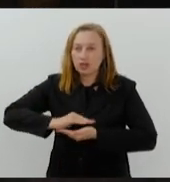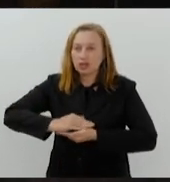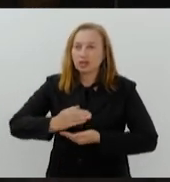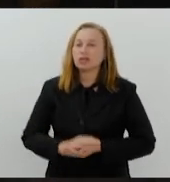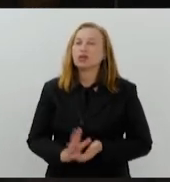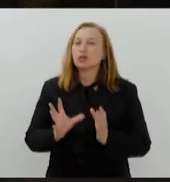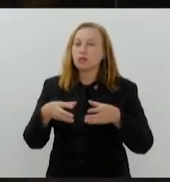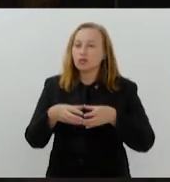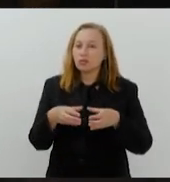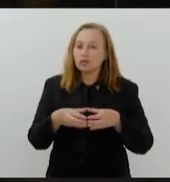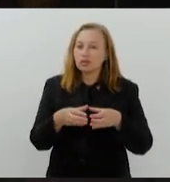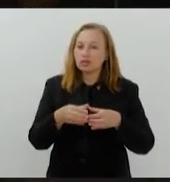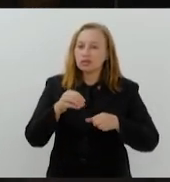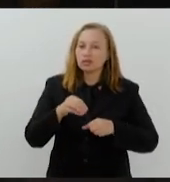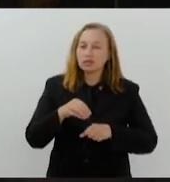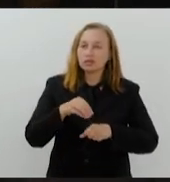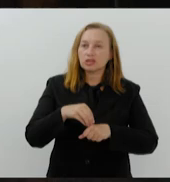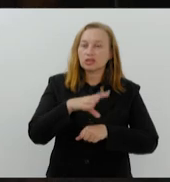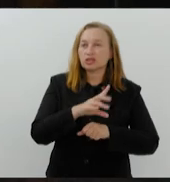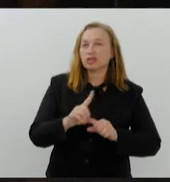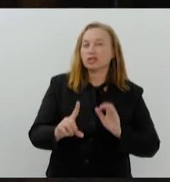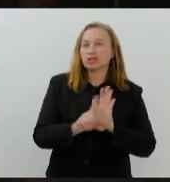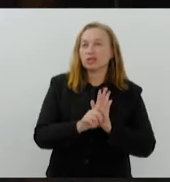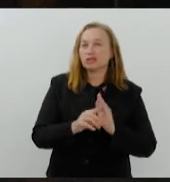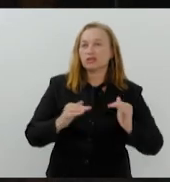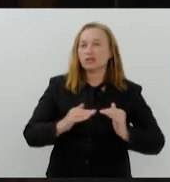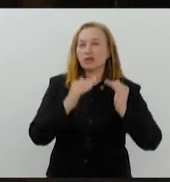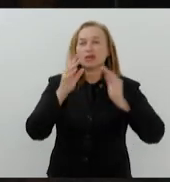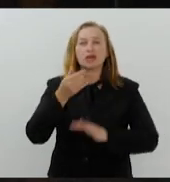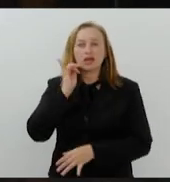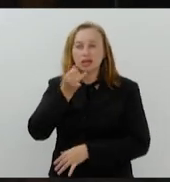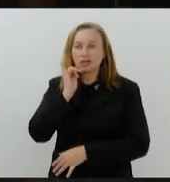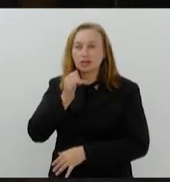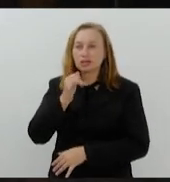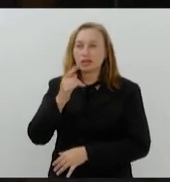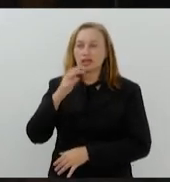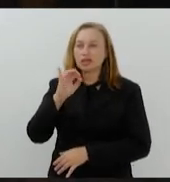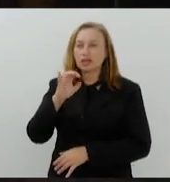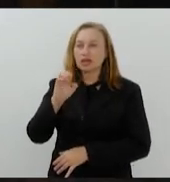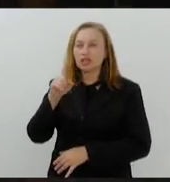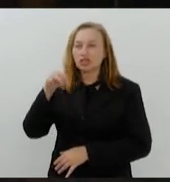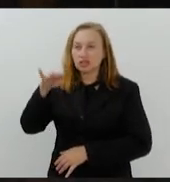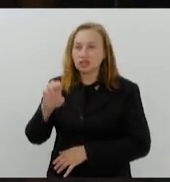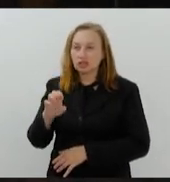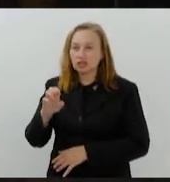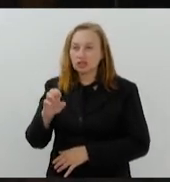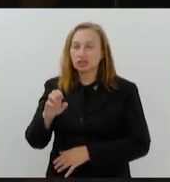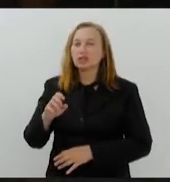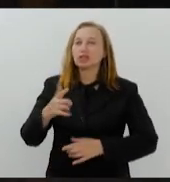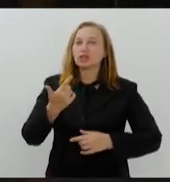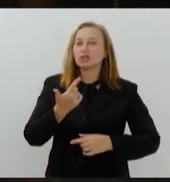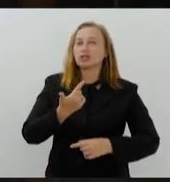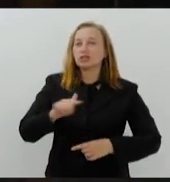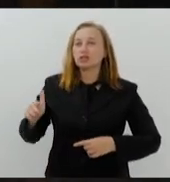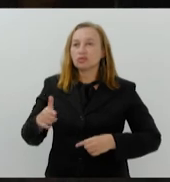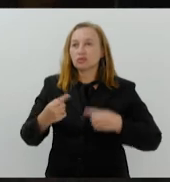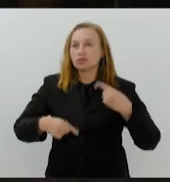das comissões de indicação legislativa favorável, relator deputado Alexandre Knoploch. Em discussão. Não havendo quem